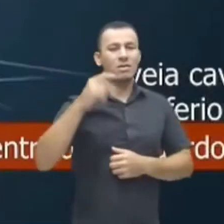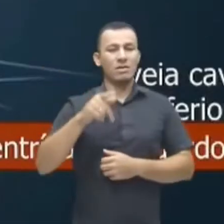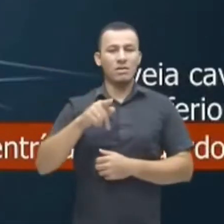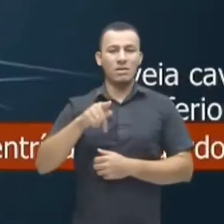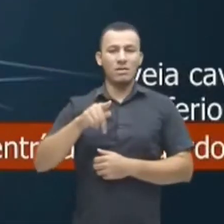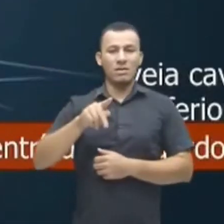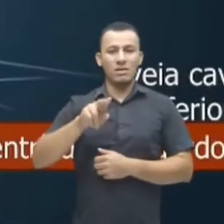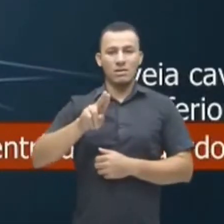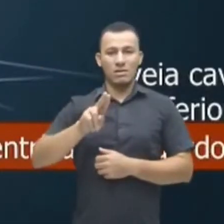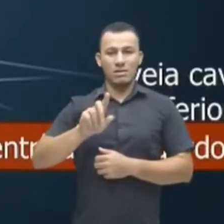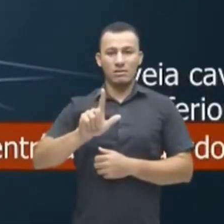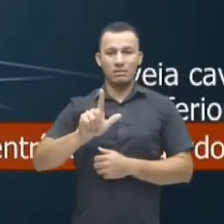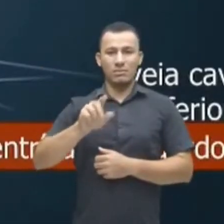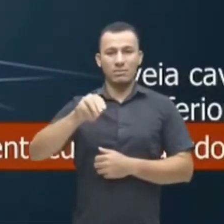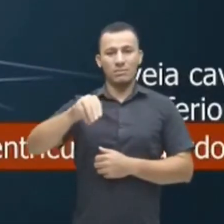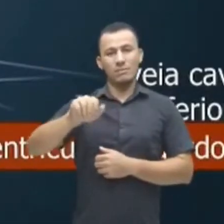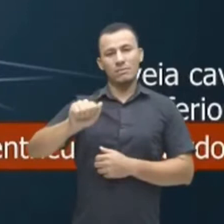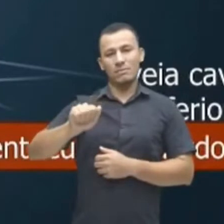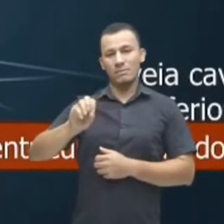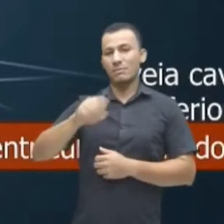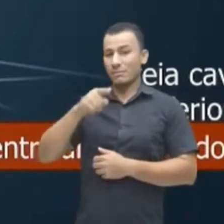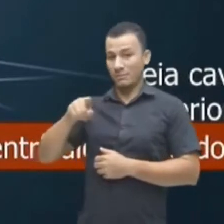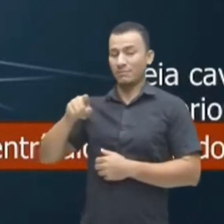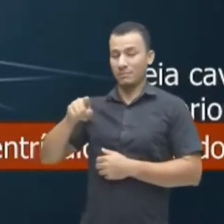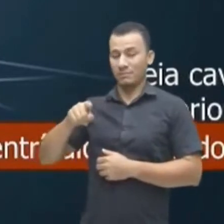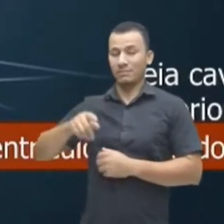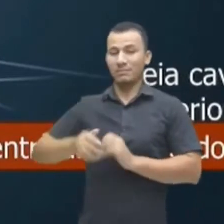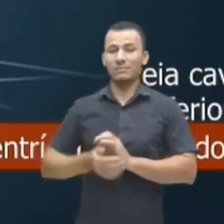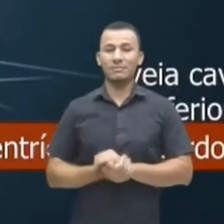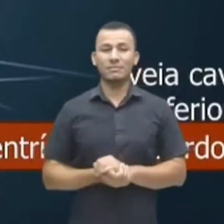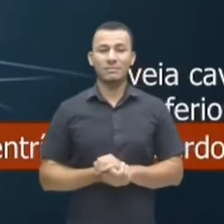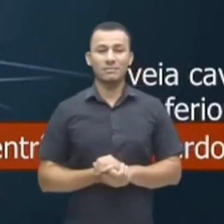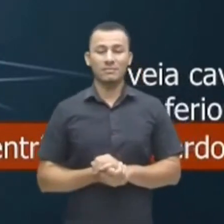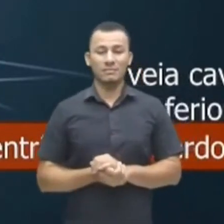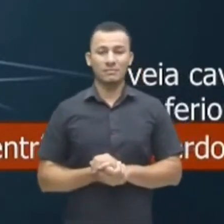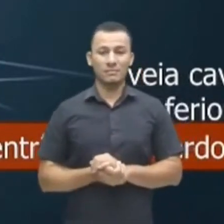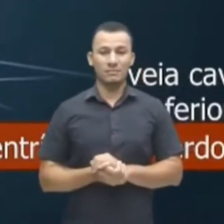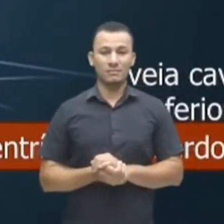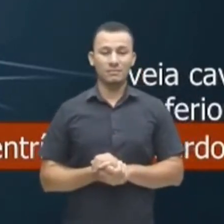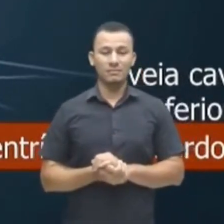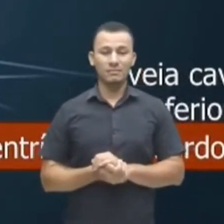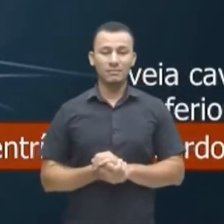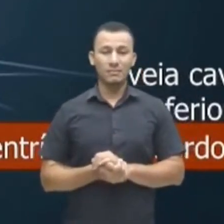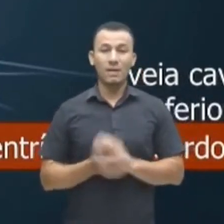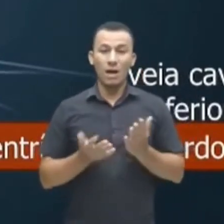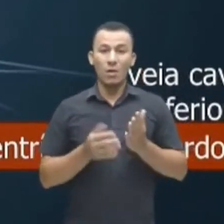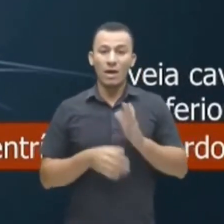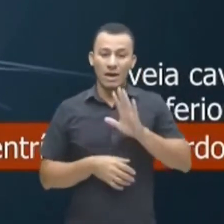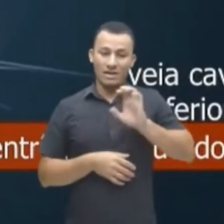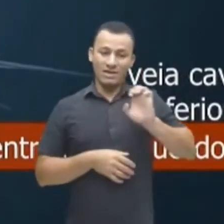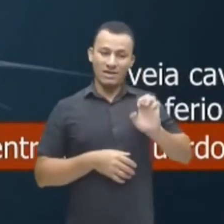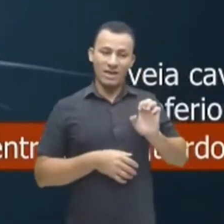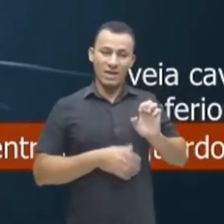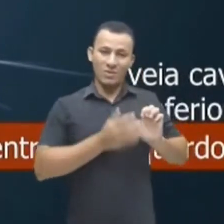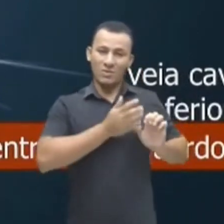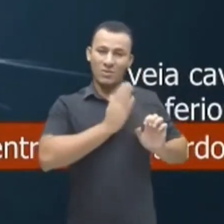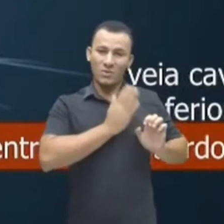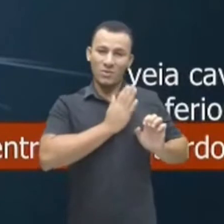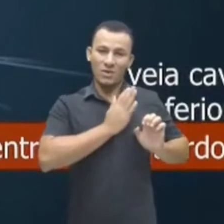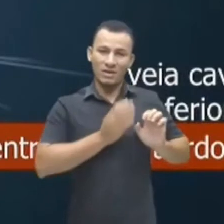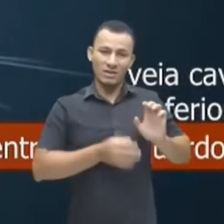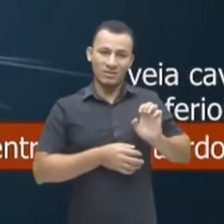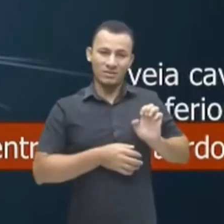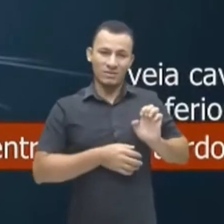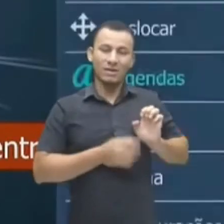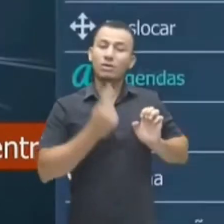pulmões, né? Observando de novo aqui o lado esquerdo, que está todo com